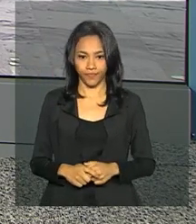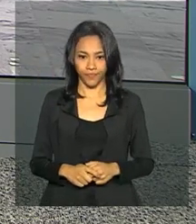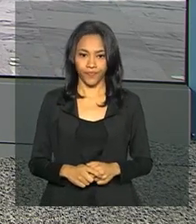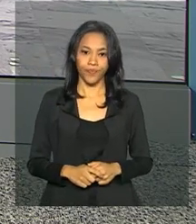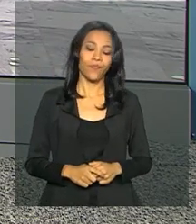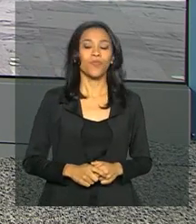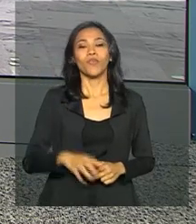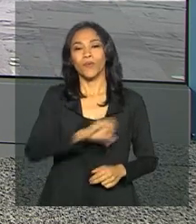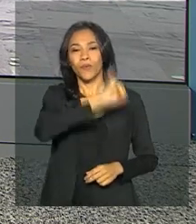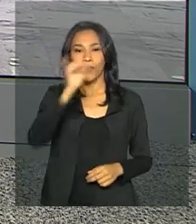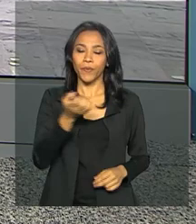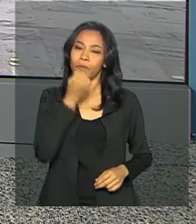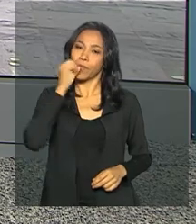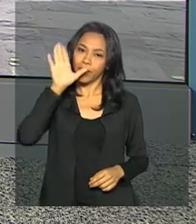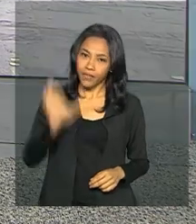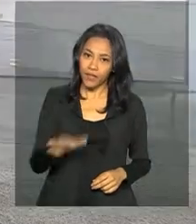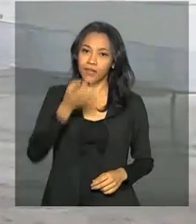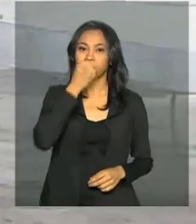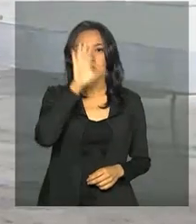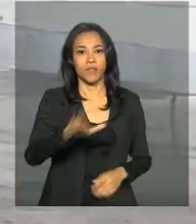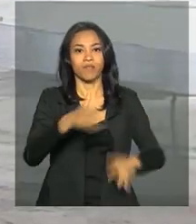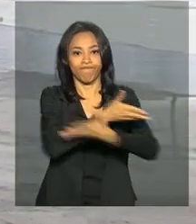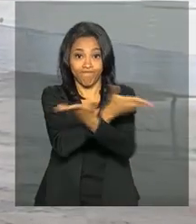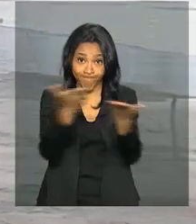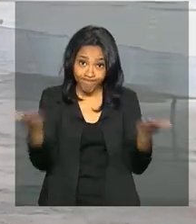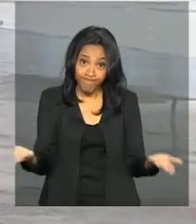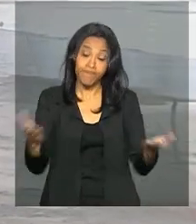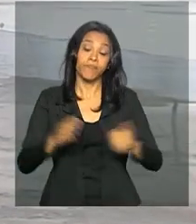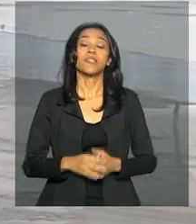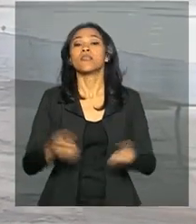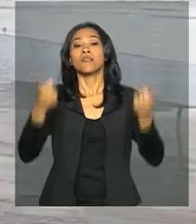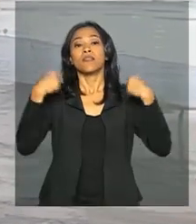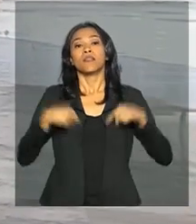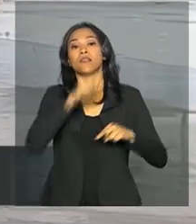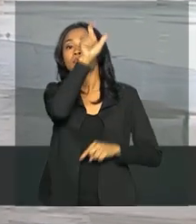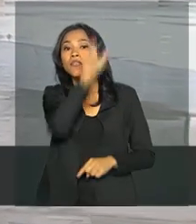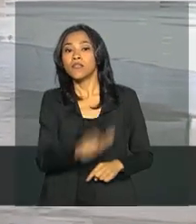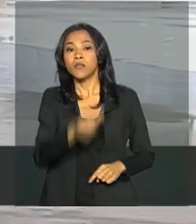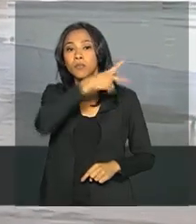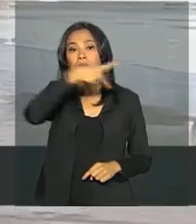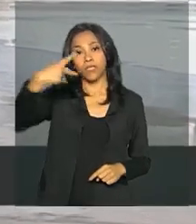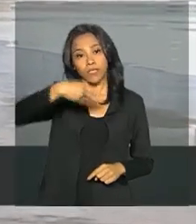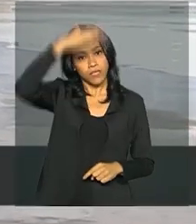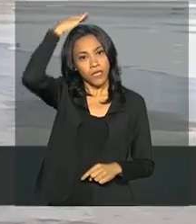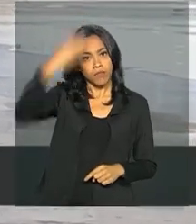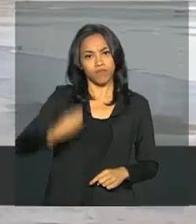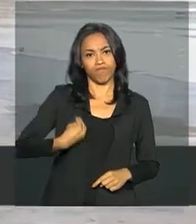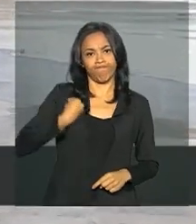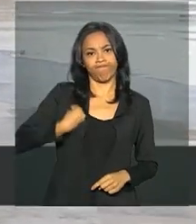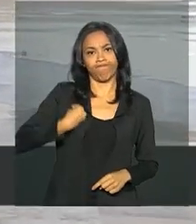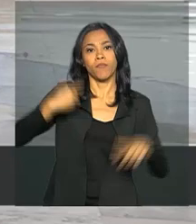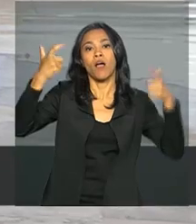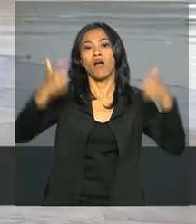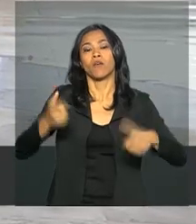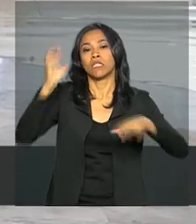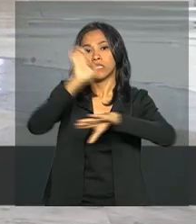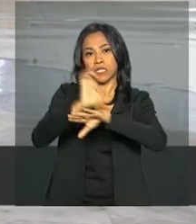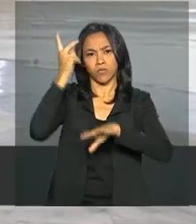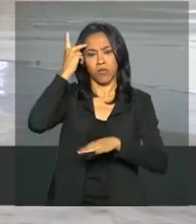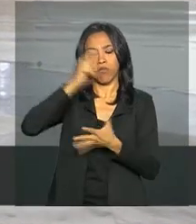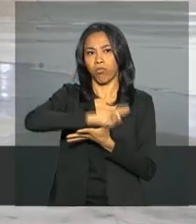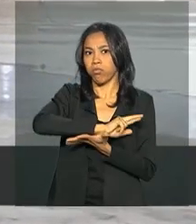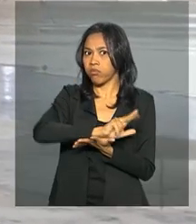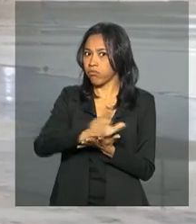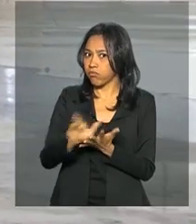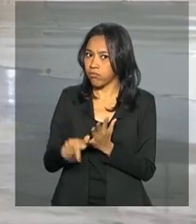Olá, Lilian. Boa tarde para você, boa tarde a todos. O presidente Michel Temer está em São Paulo, onde cumpre uma série de